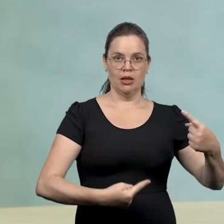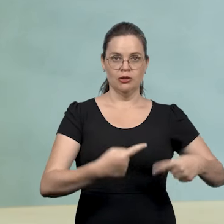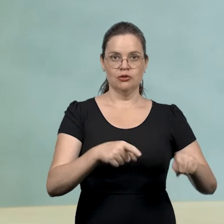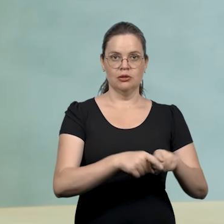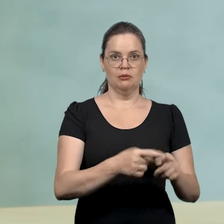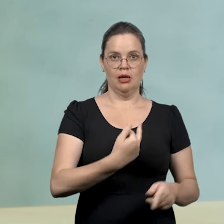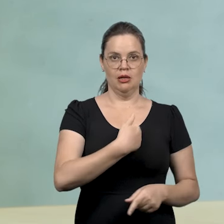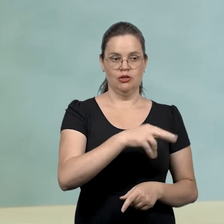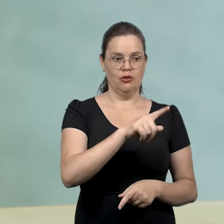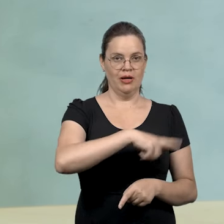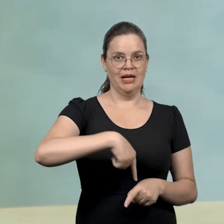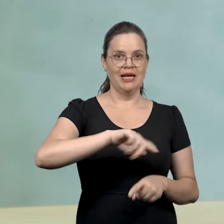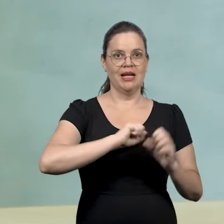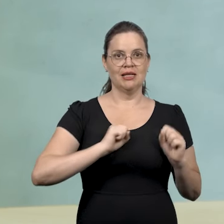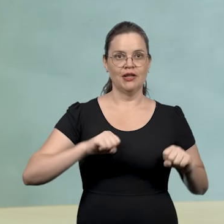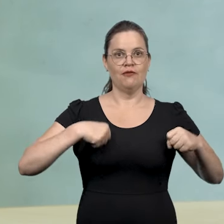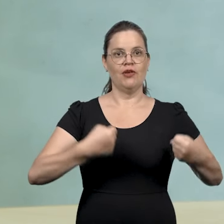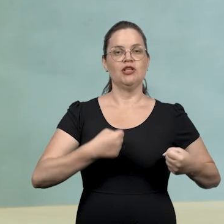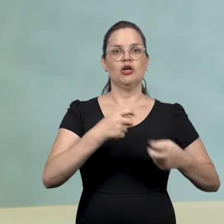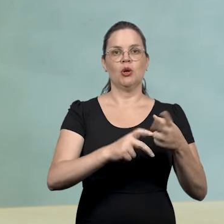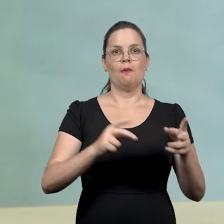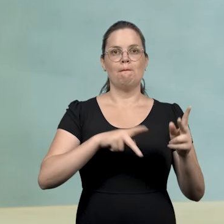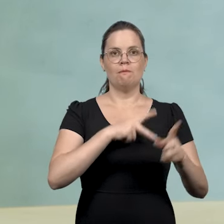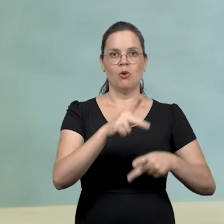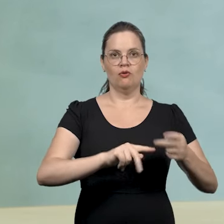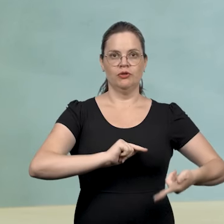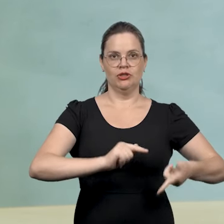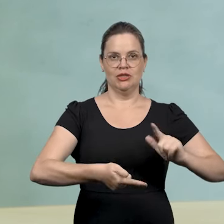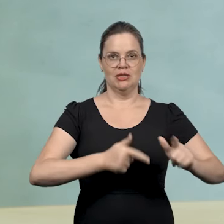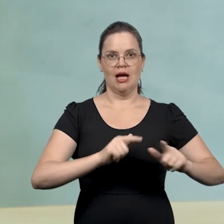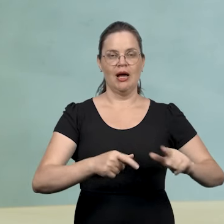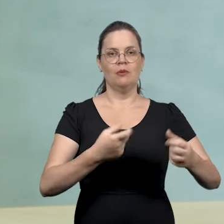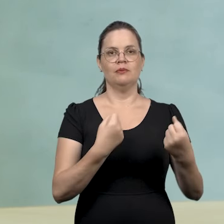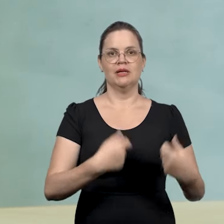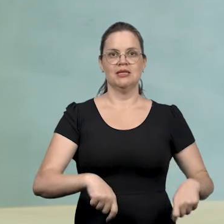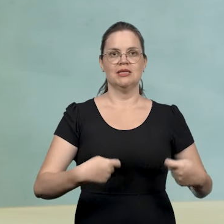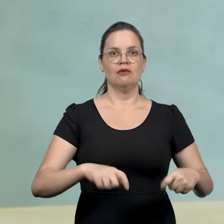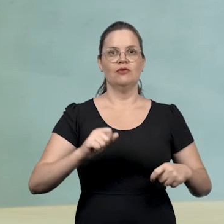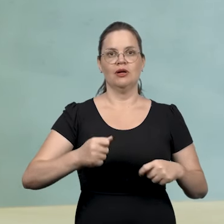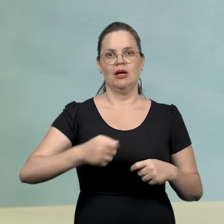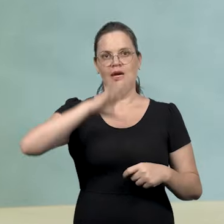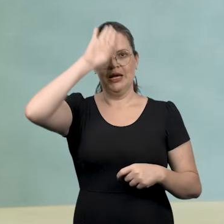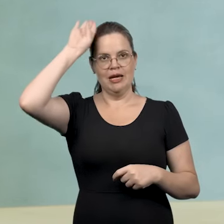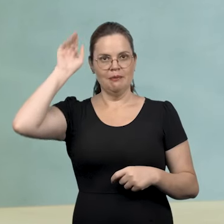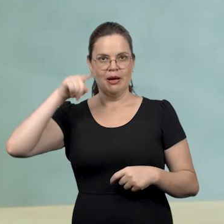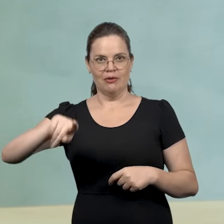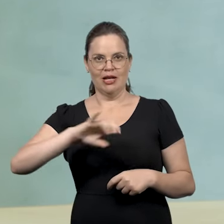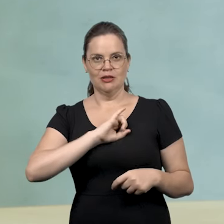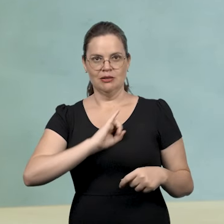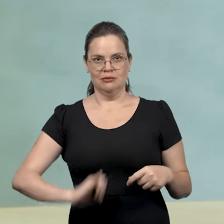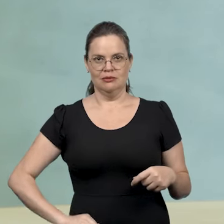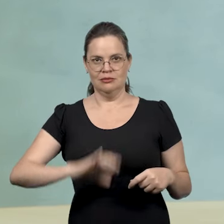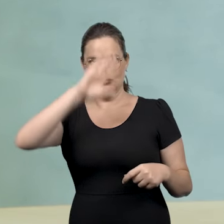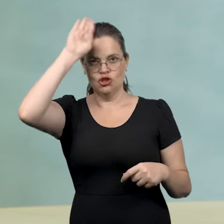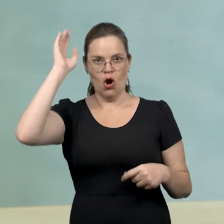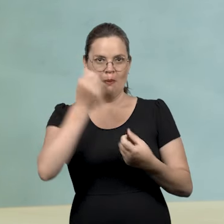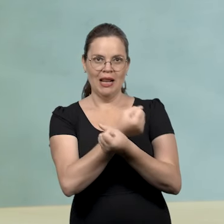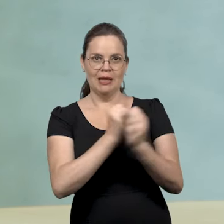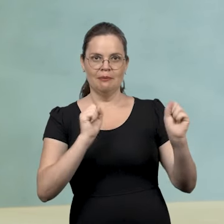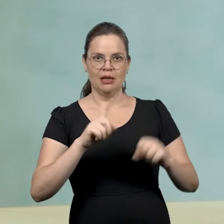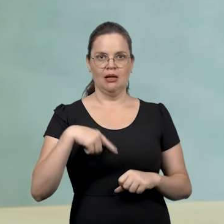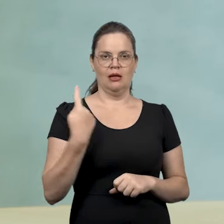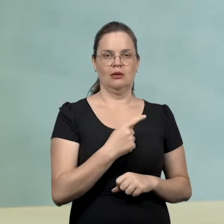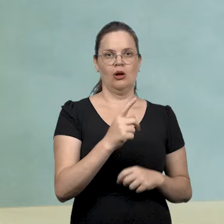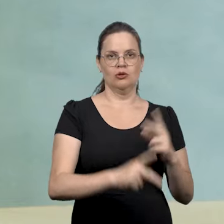a libertação de Israel do domínio romano, do Império Romano, né, que defendia a libertação de Israel desse sistema, que